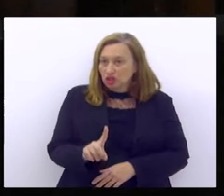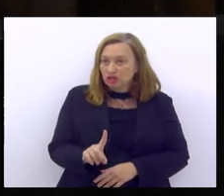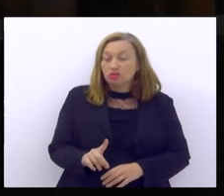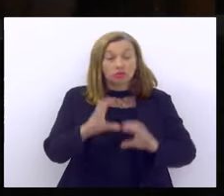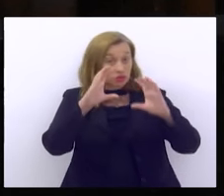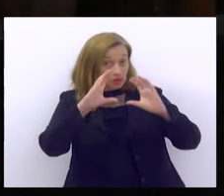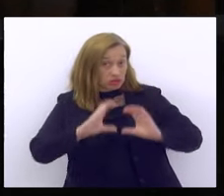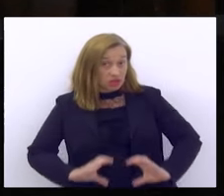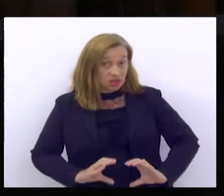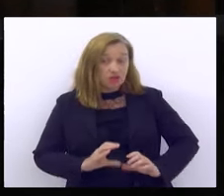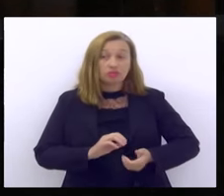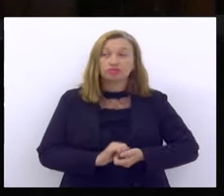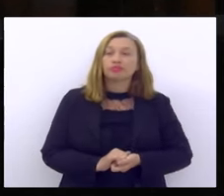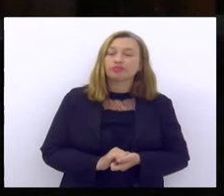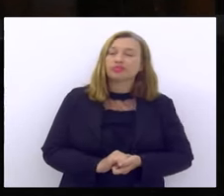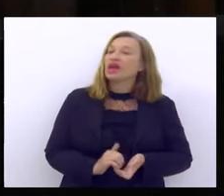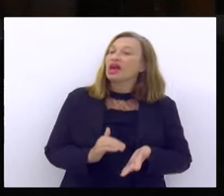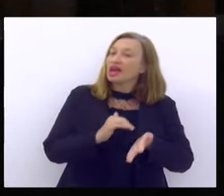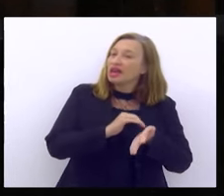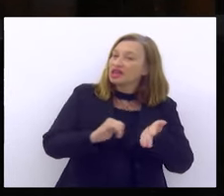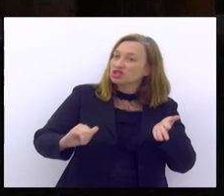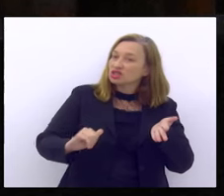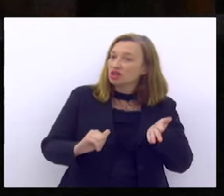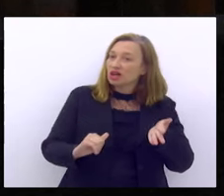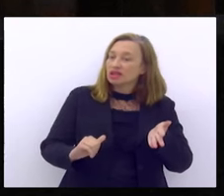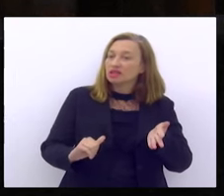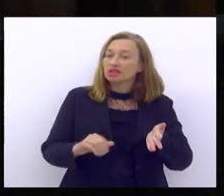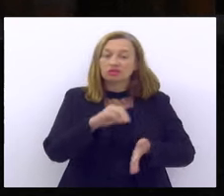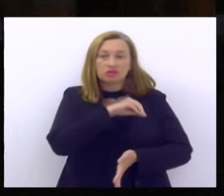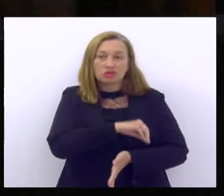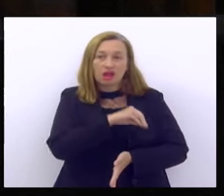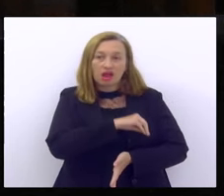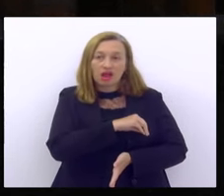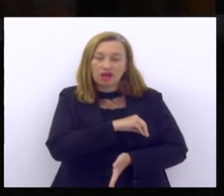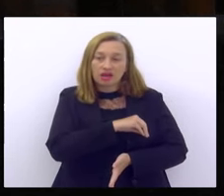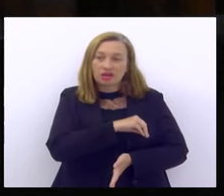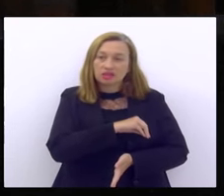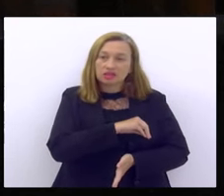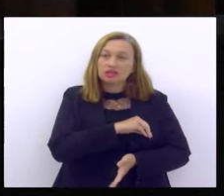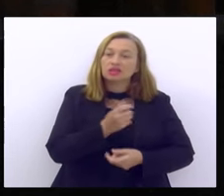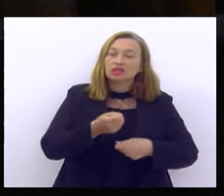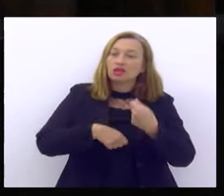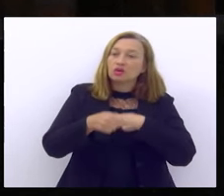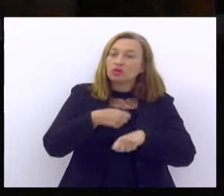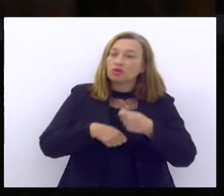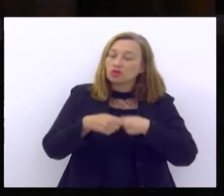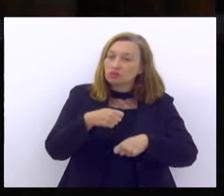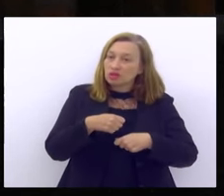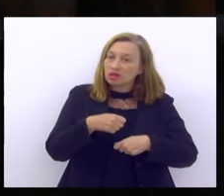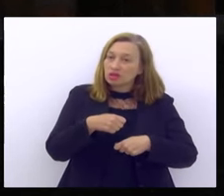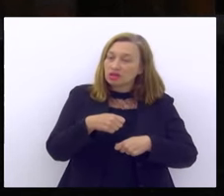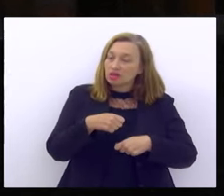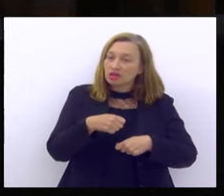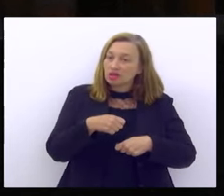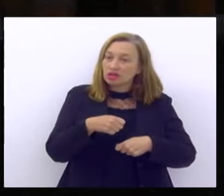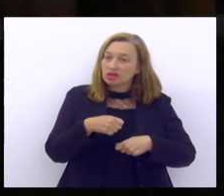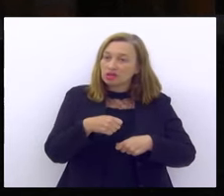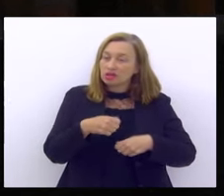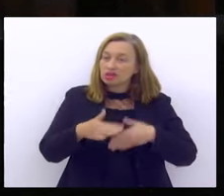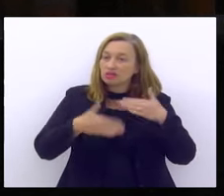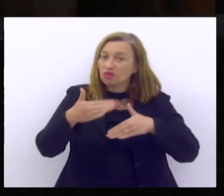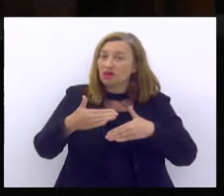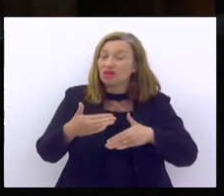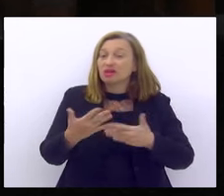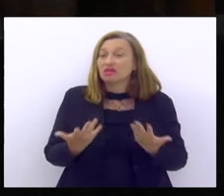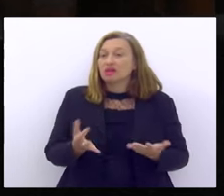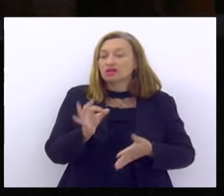cidadão, da retirada da renda e da garantia da economia girar, fica nítido, porque